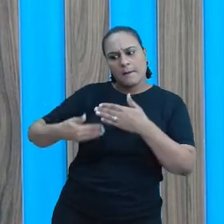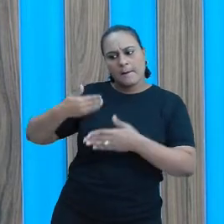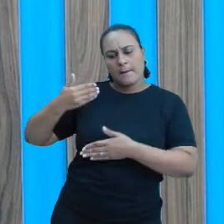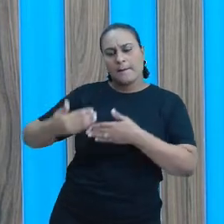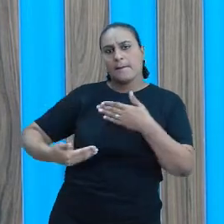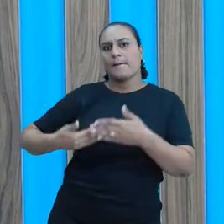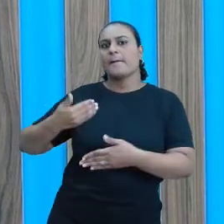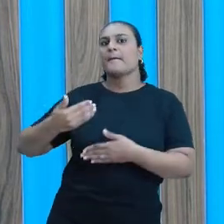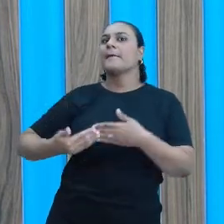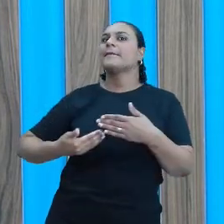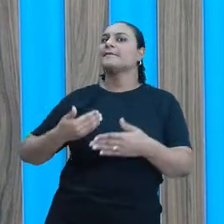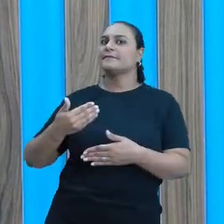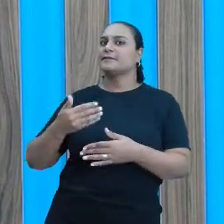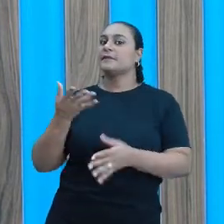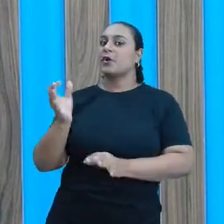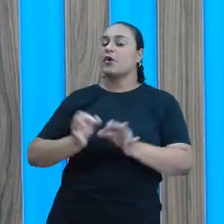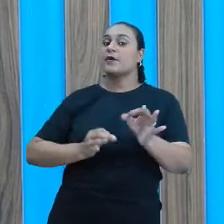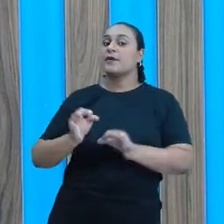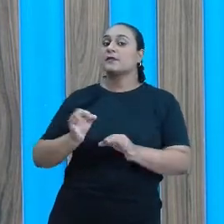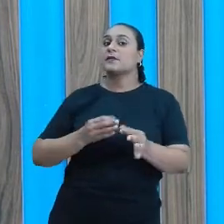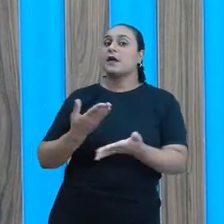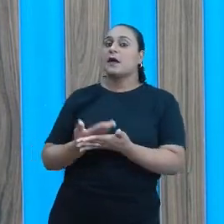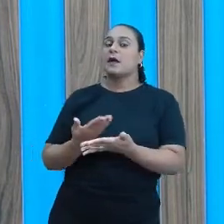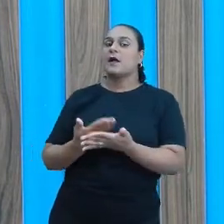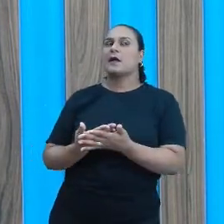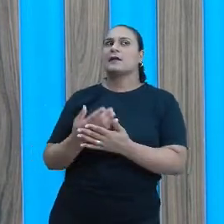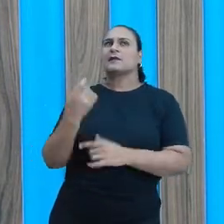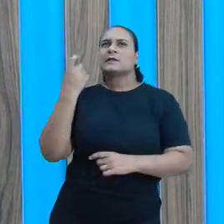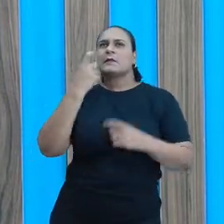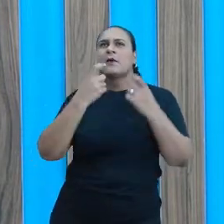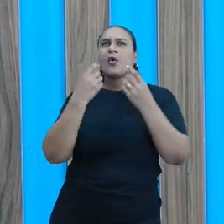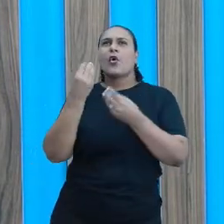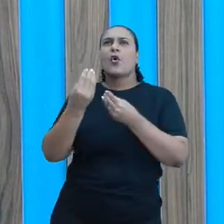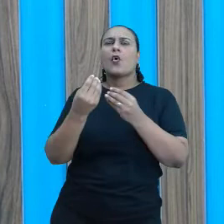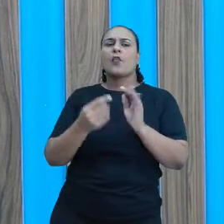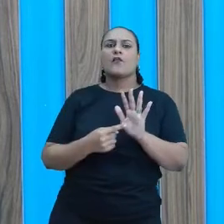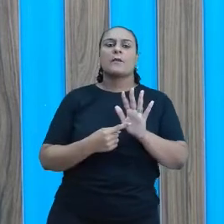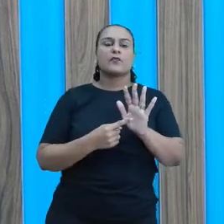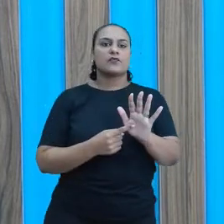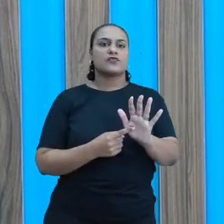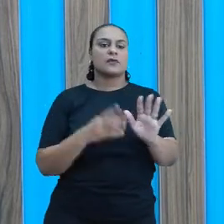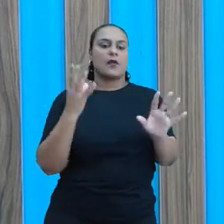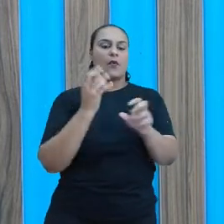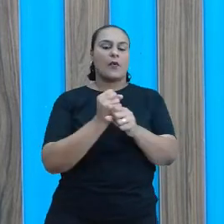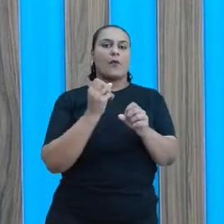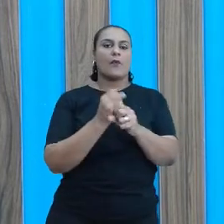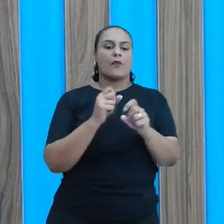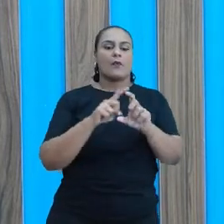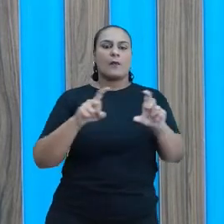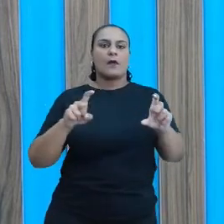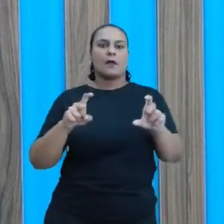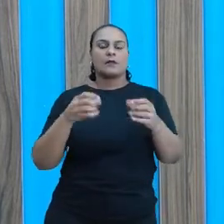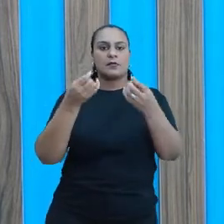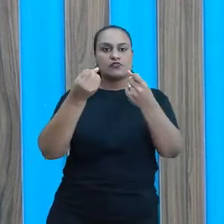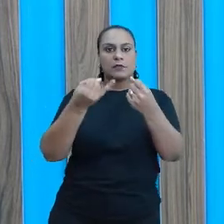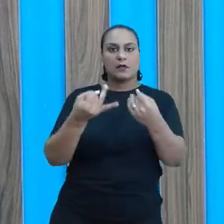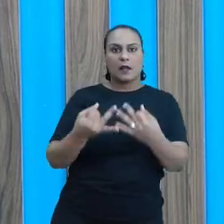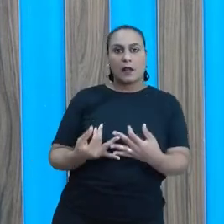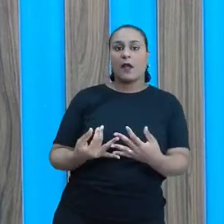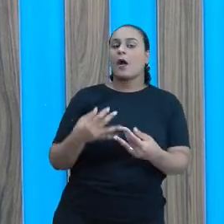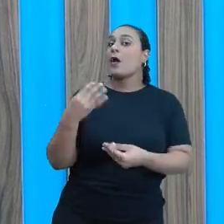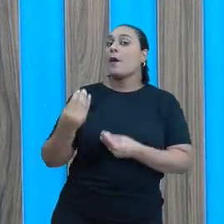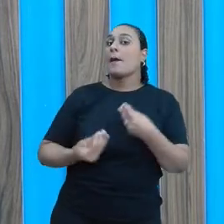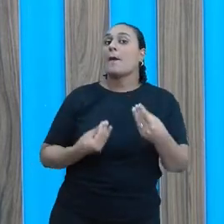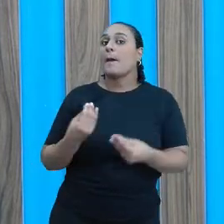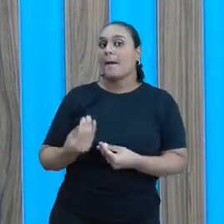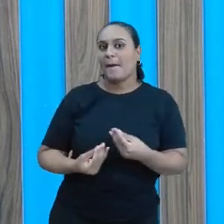Então, a gente, quando está montando as aulas, a gente se preocupa muito de, quando vai apresentar uma fórmula, explicar a lógica de cada uma